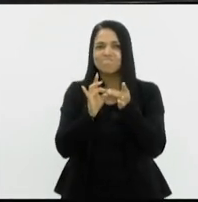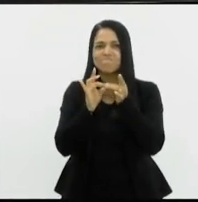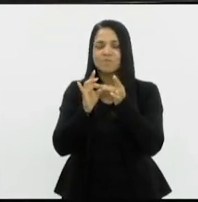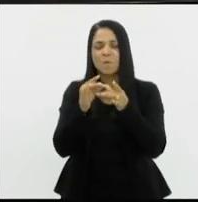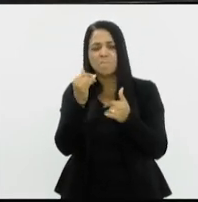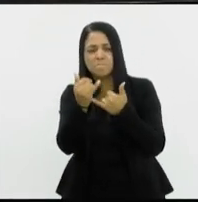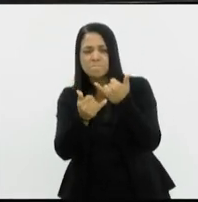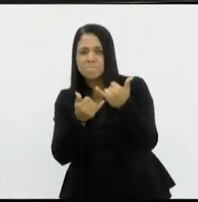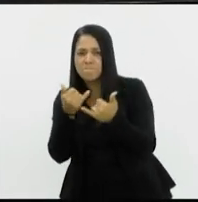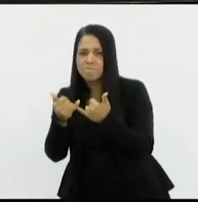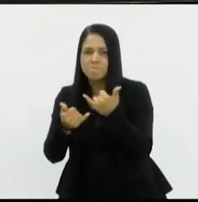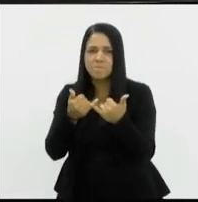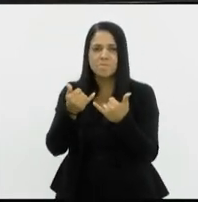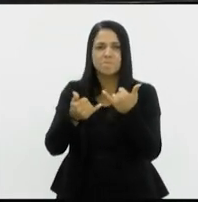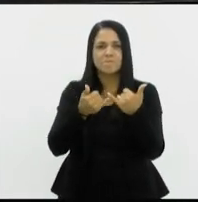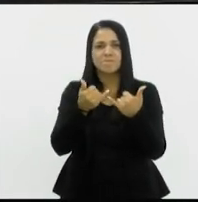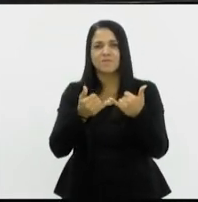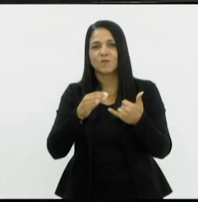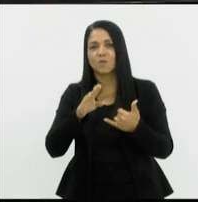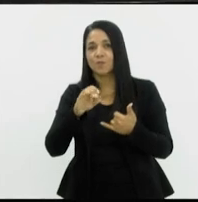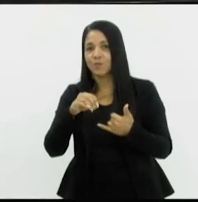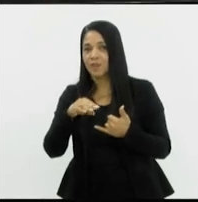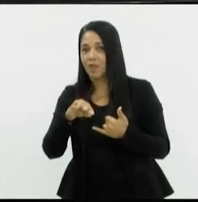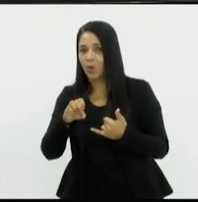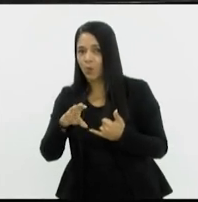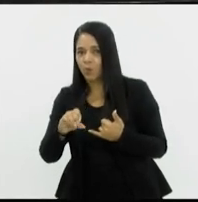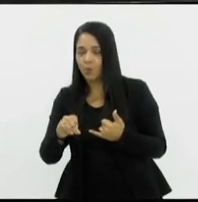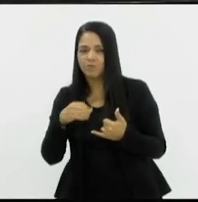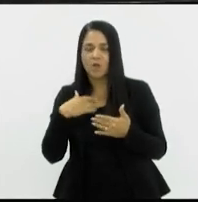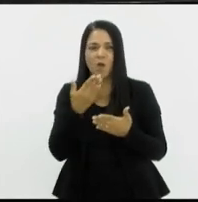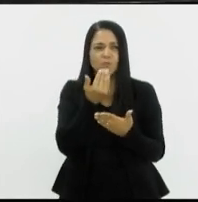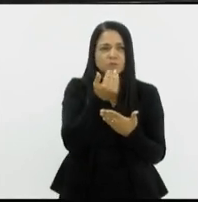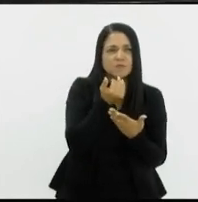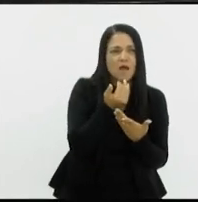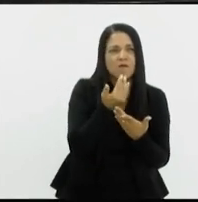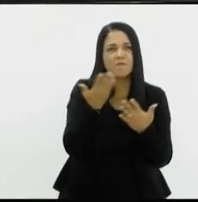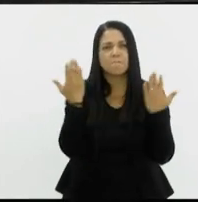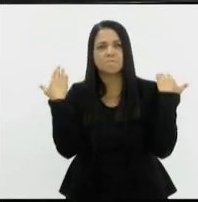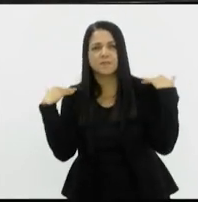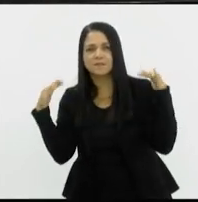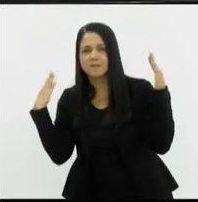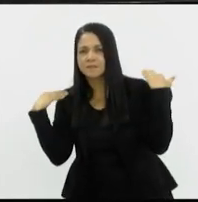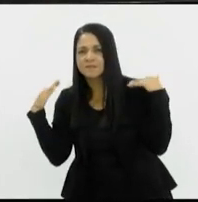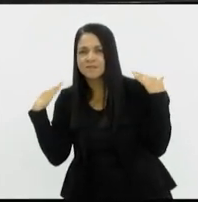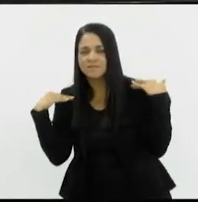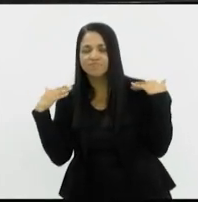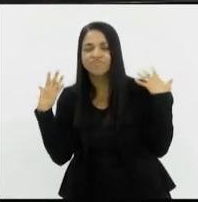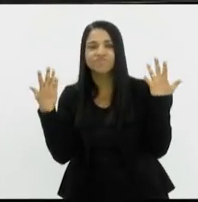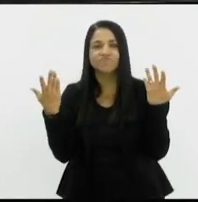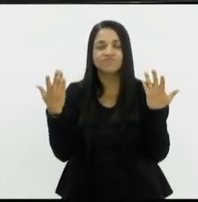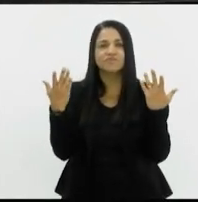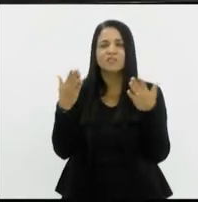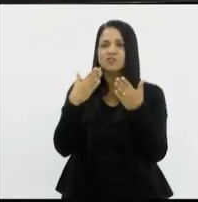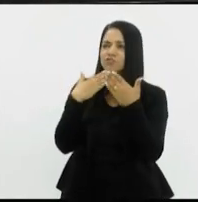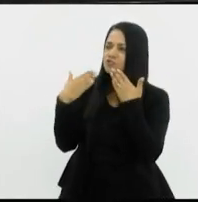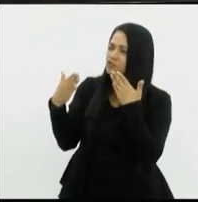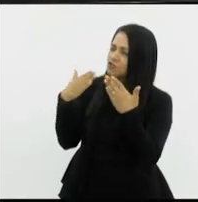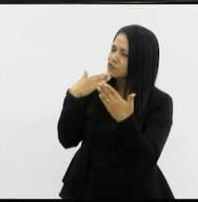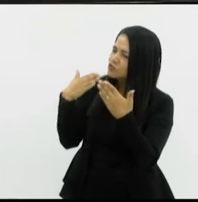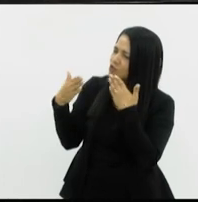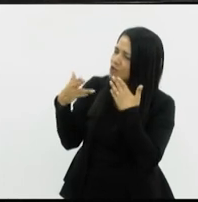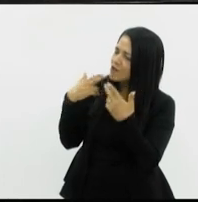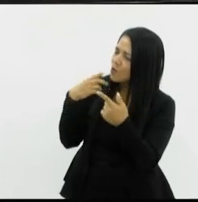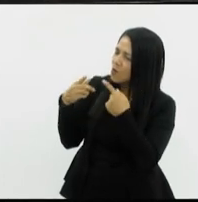brincava, com ele almoçava, com ele saía a passear. Certa feita, dialogando